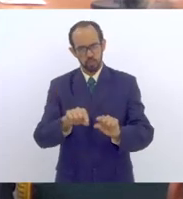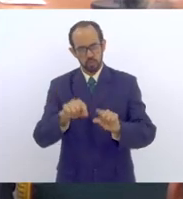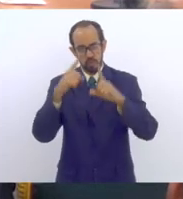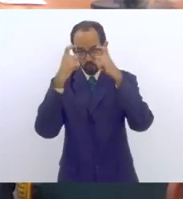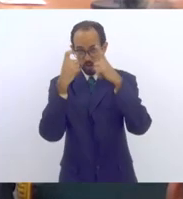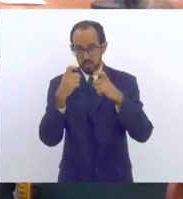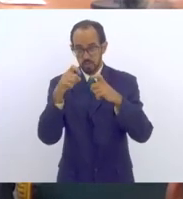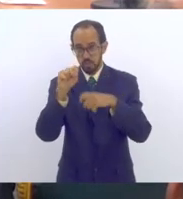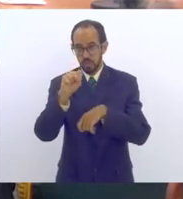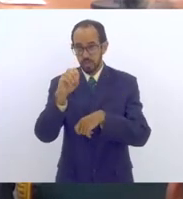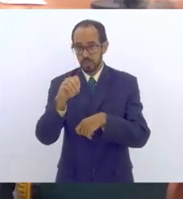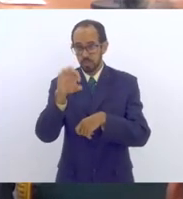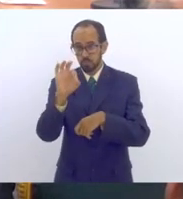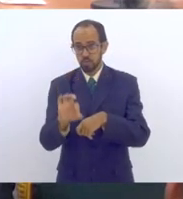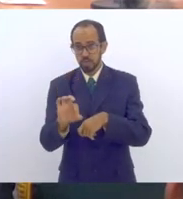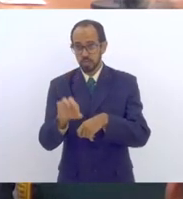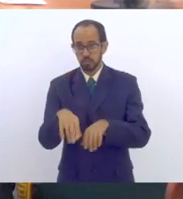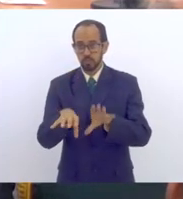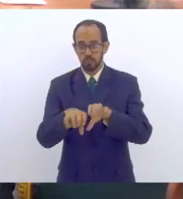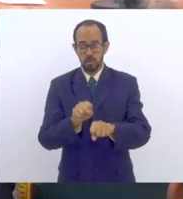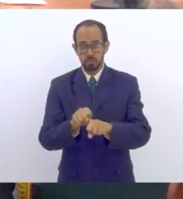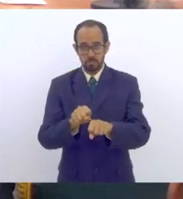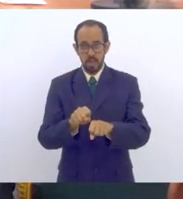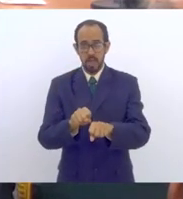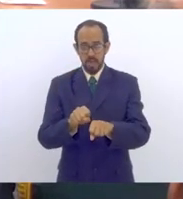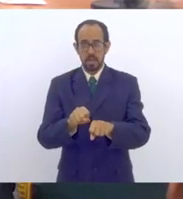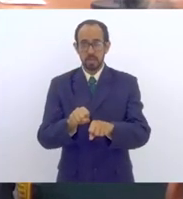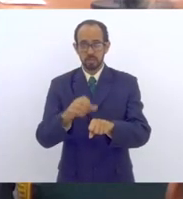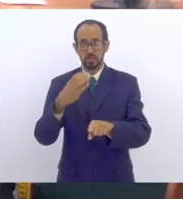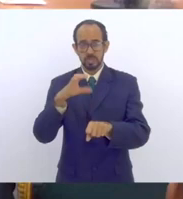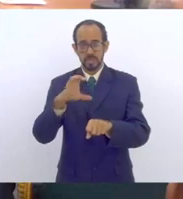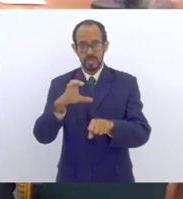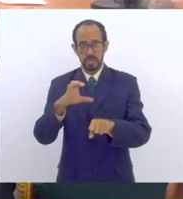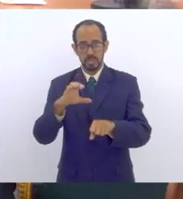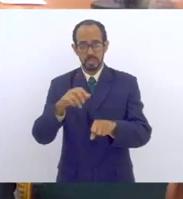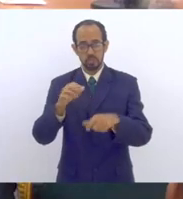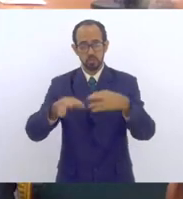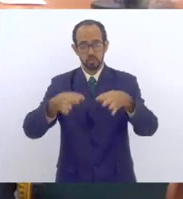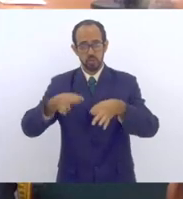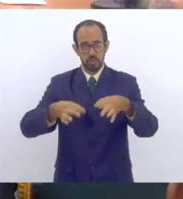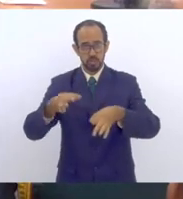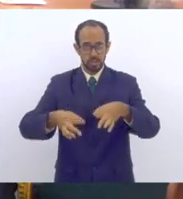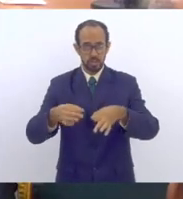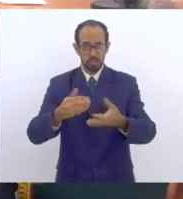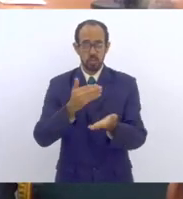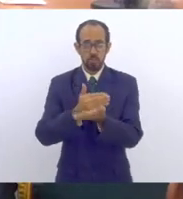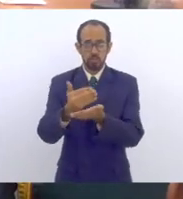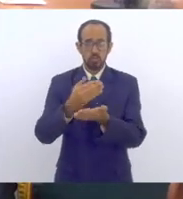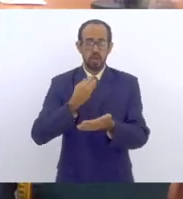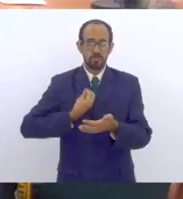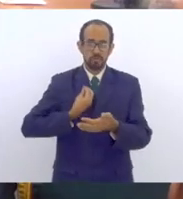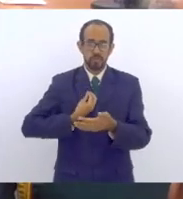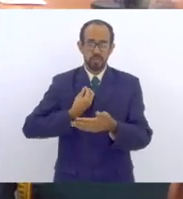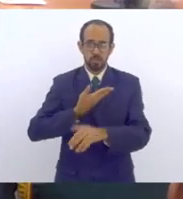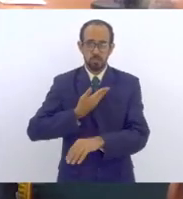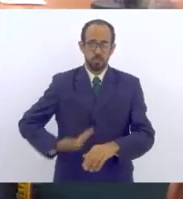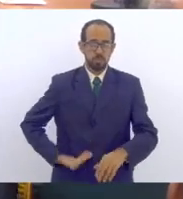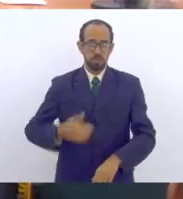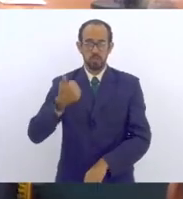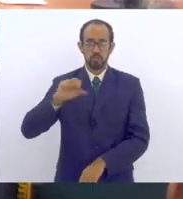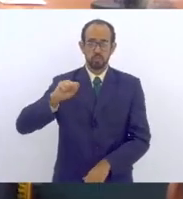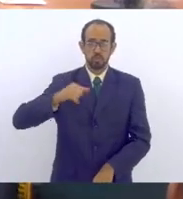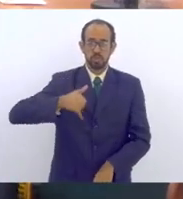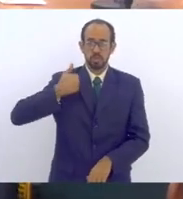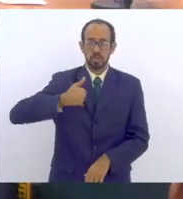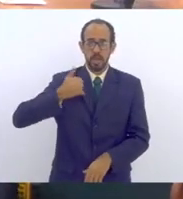direito a bacharel em segurança pública e pós-graduado em ciências jurídicas iniciou a sua vida pública aos 18 anos quando